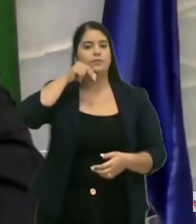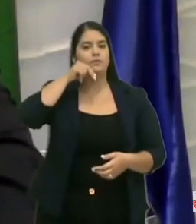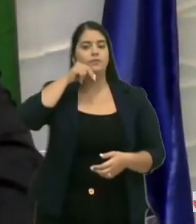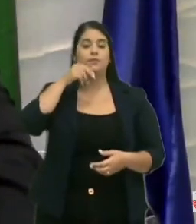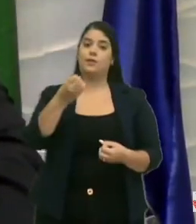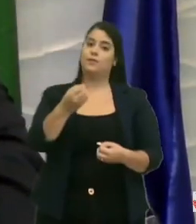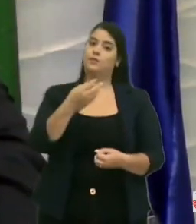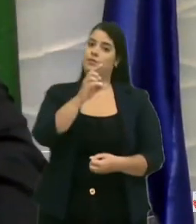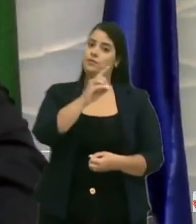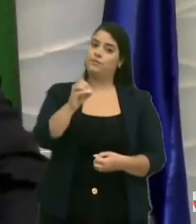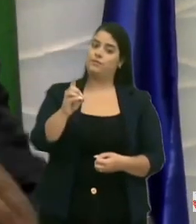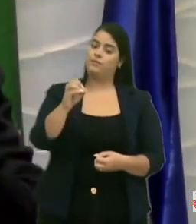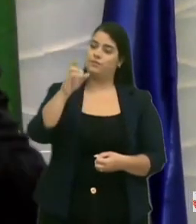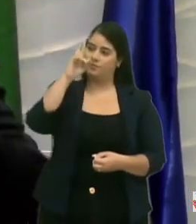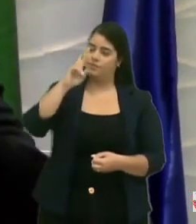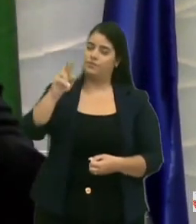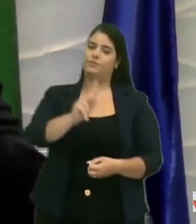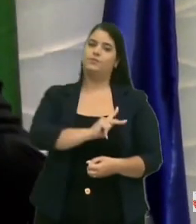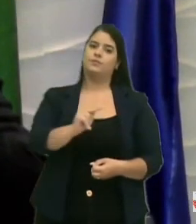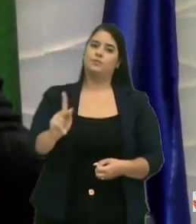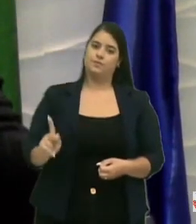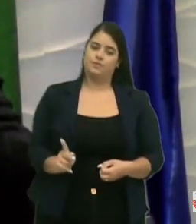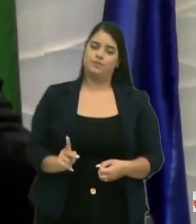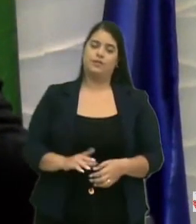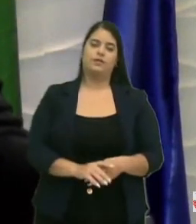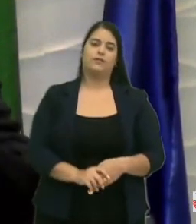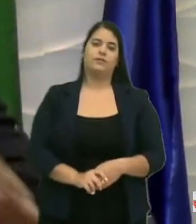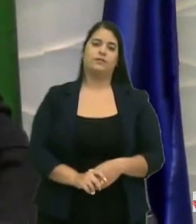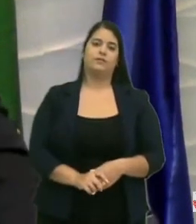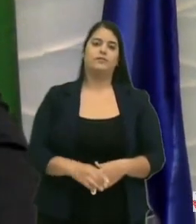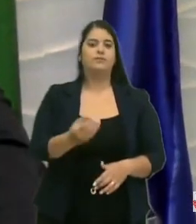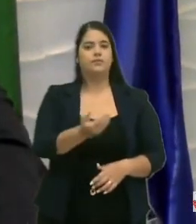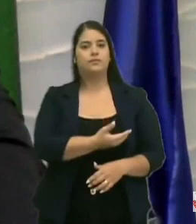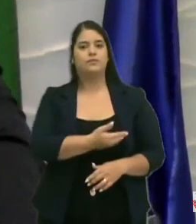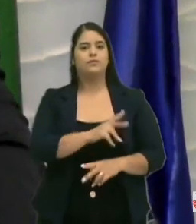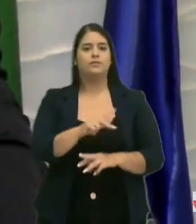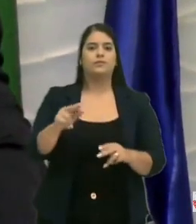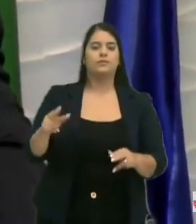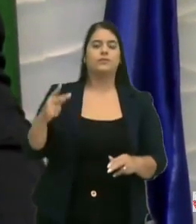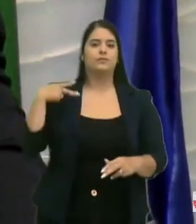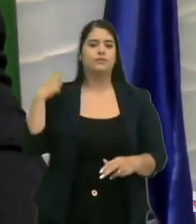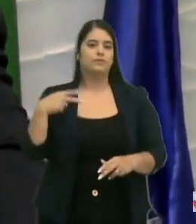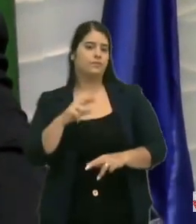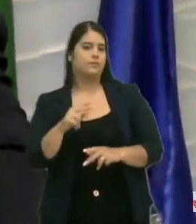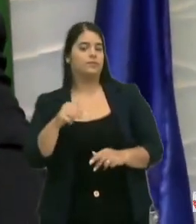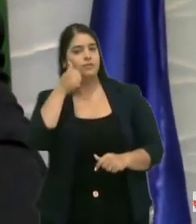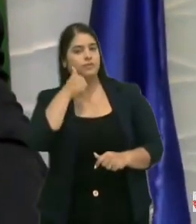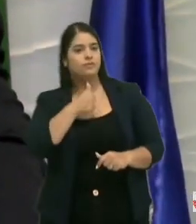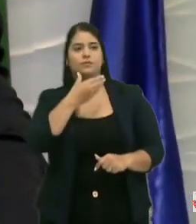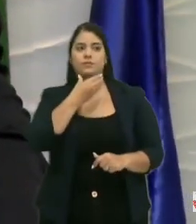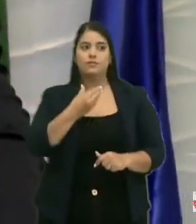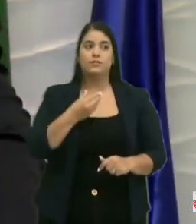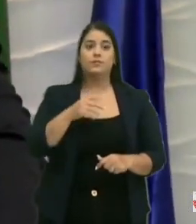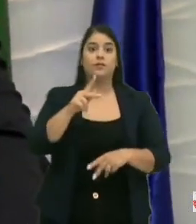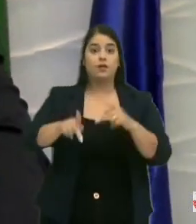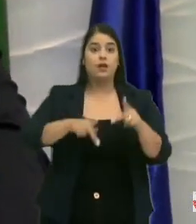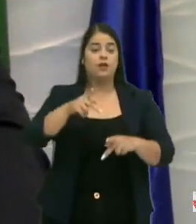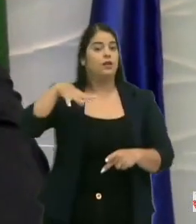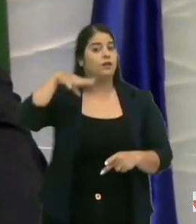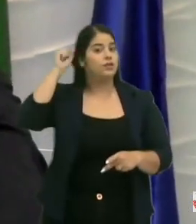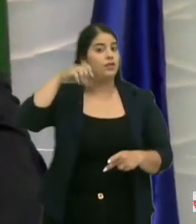Bom dia, senhor presidente, colegas vereadores, vereadoras, pessoal que nos